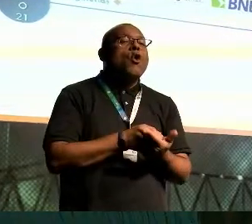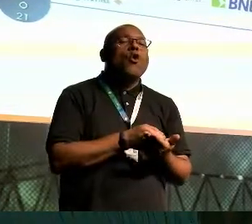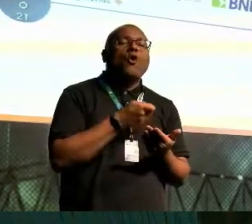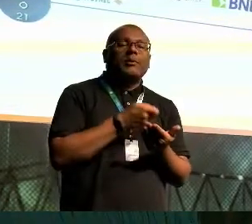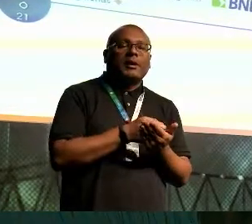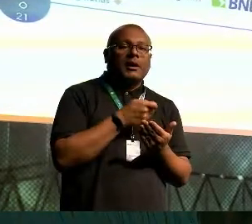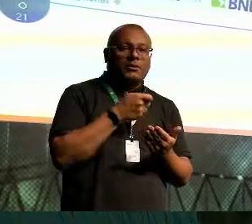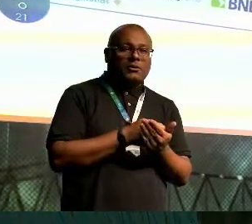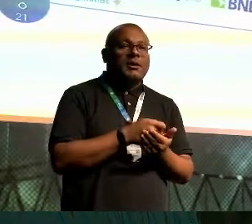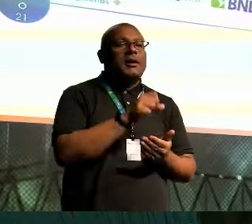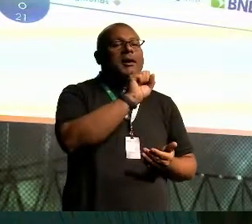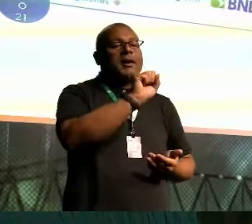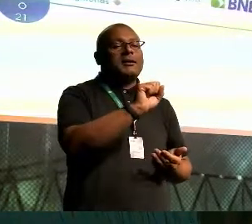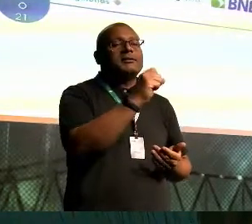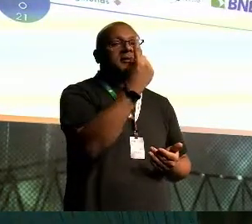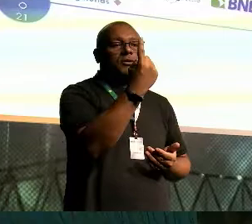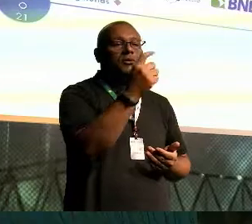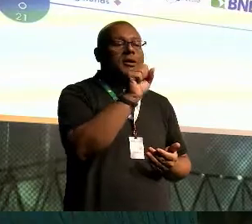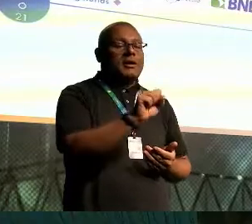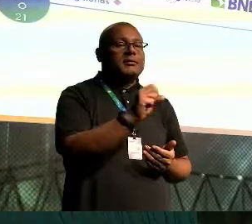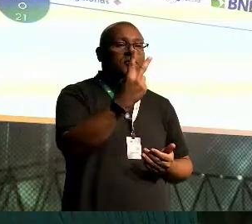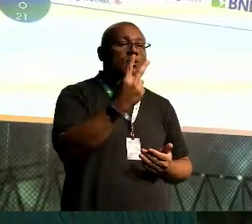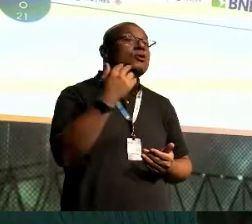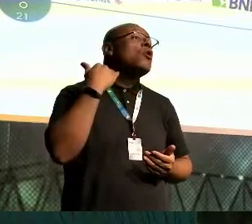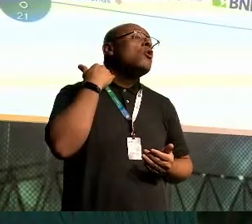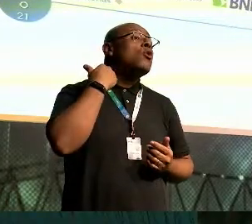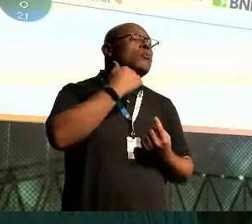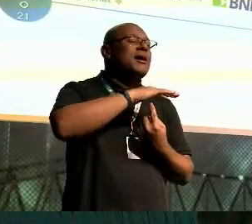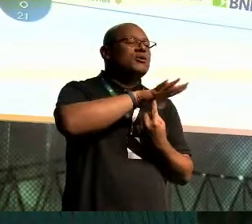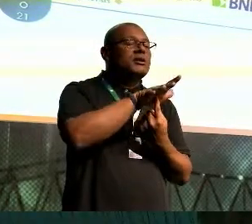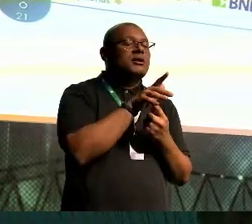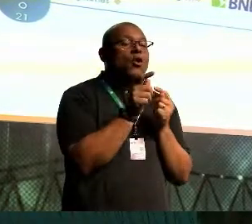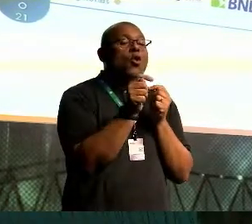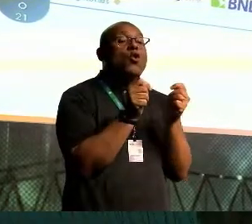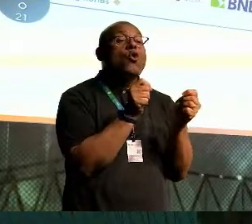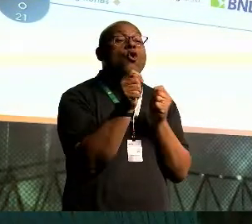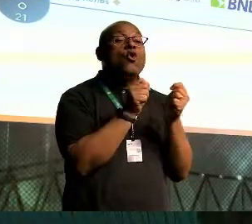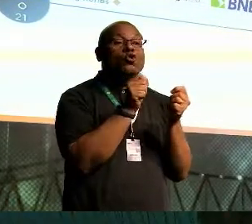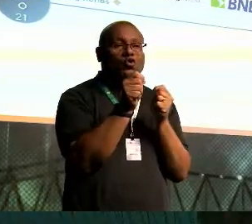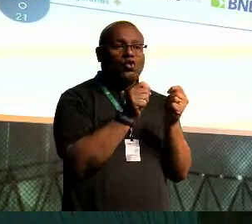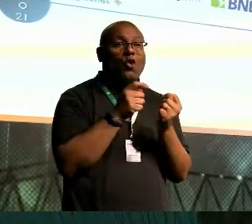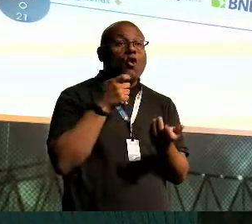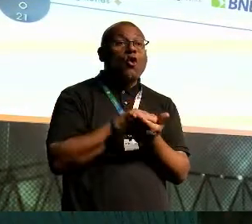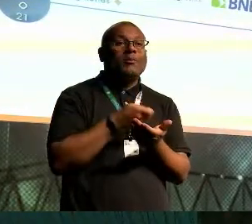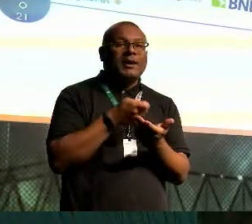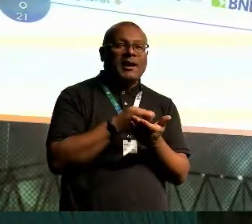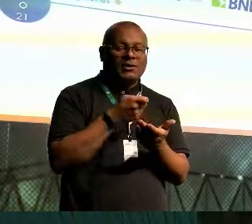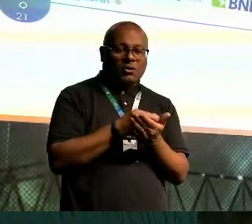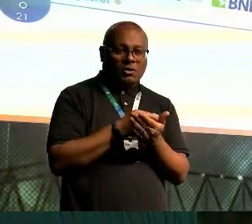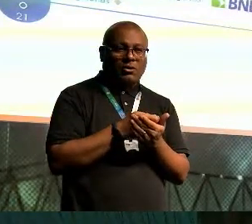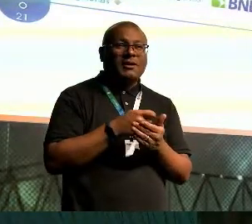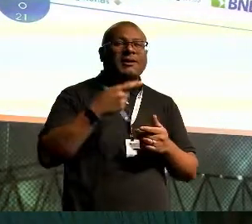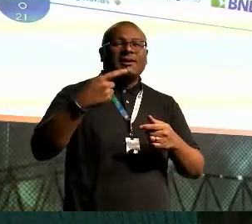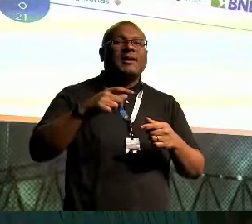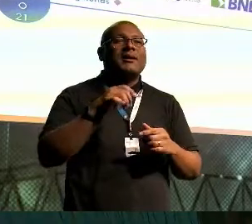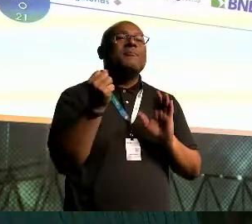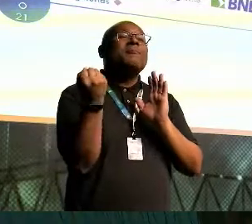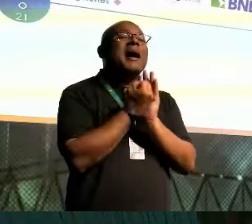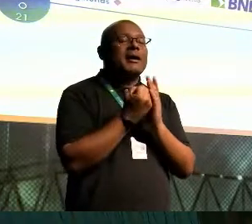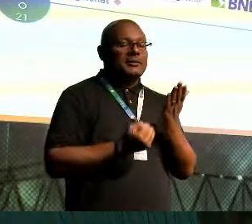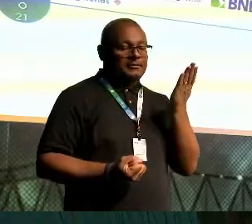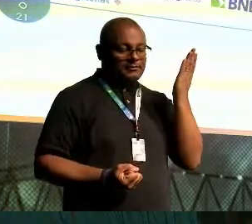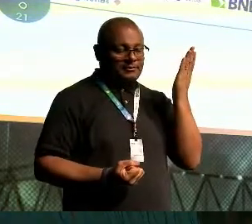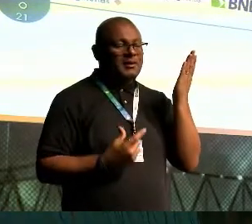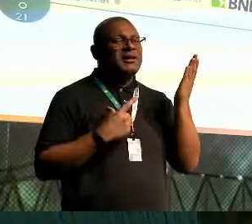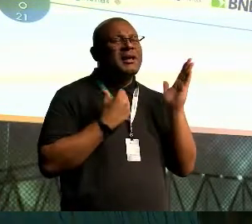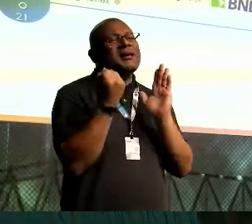são as S1 e S2, então o Banco Central regulou, né, obrigatoriedade da participação desses players. Eu trouxe algumas marcas, tem